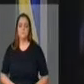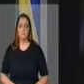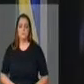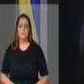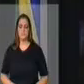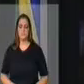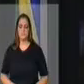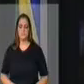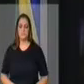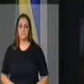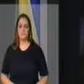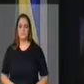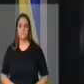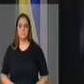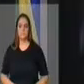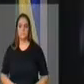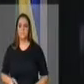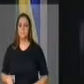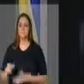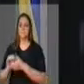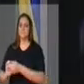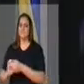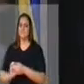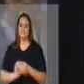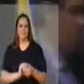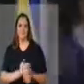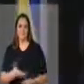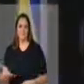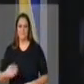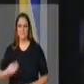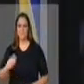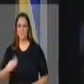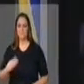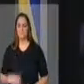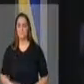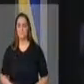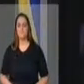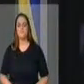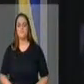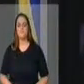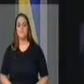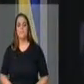a fazer. Gilberto Nascimento, companheiro, tá bom? Fazer com que ele